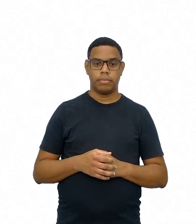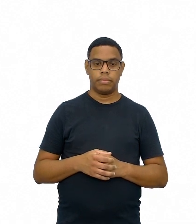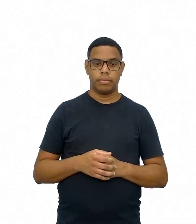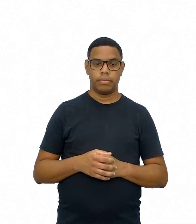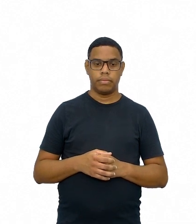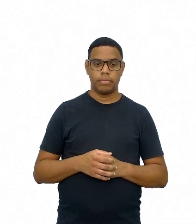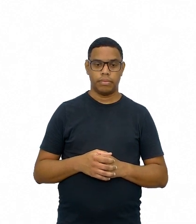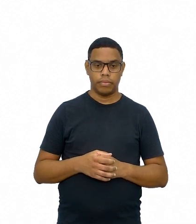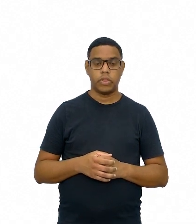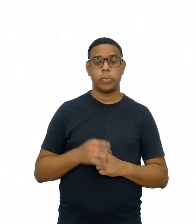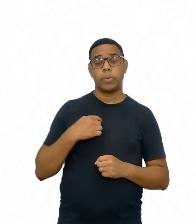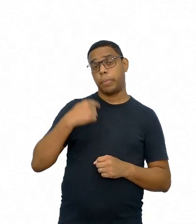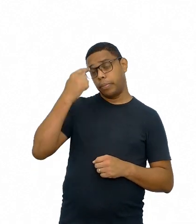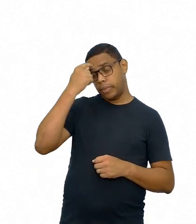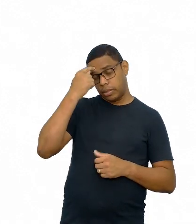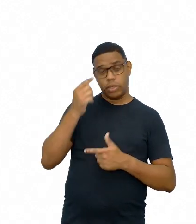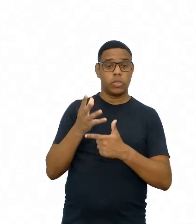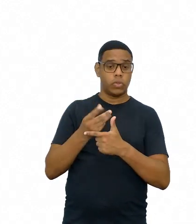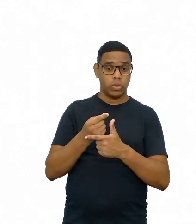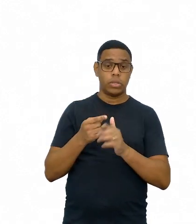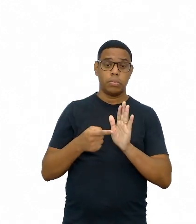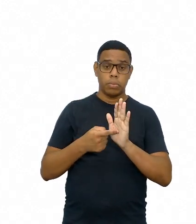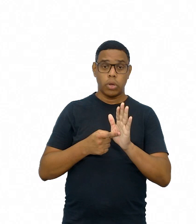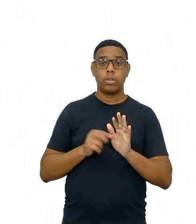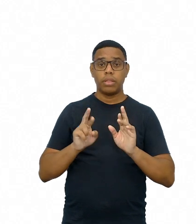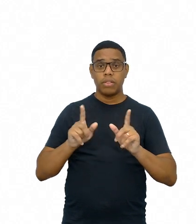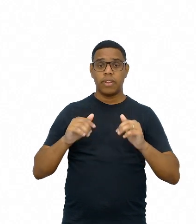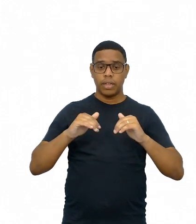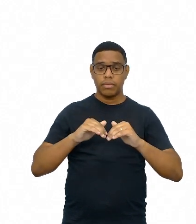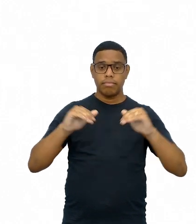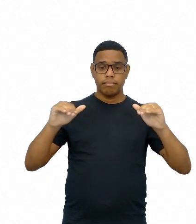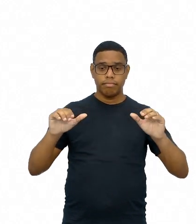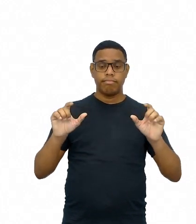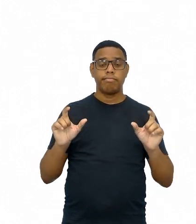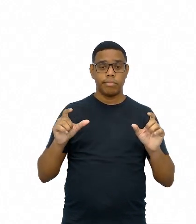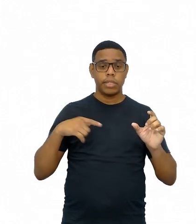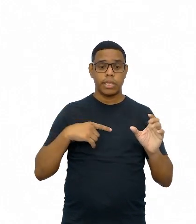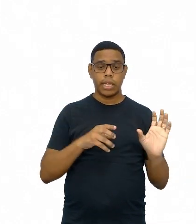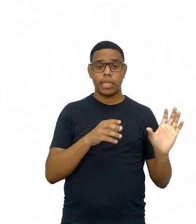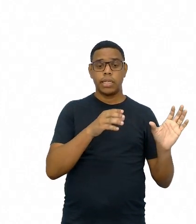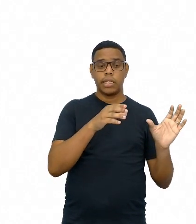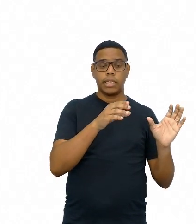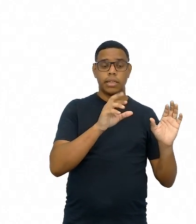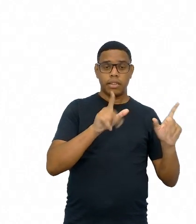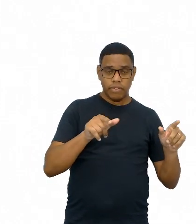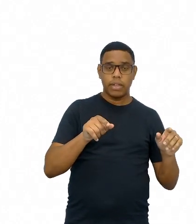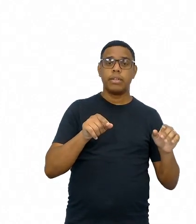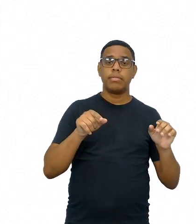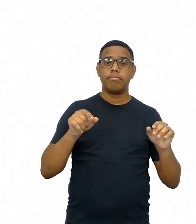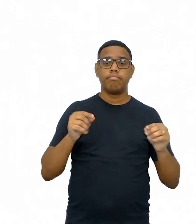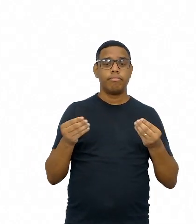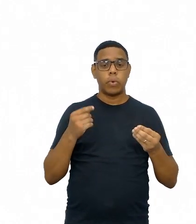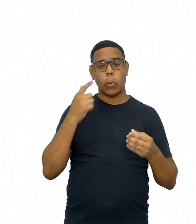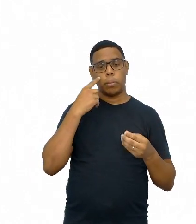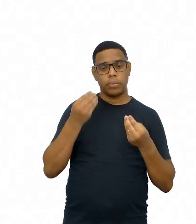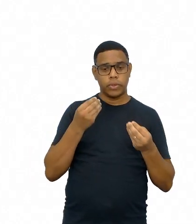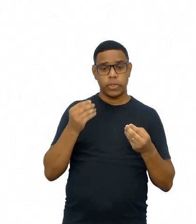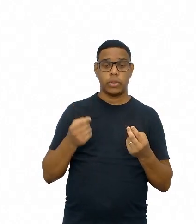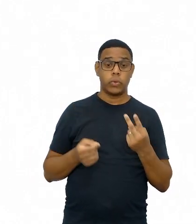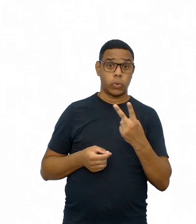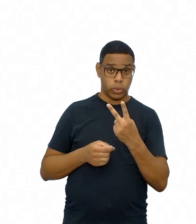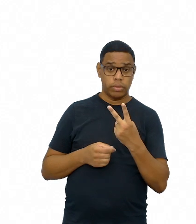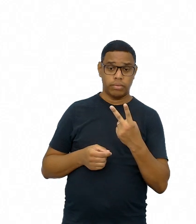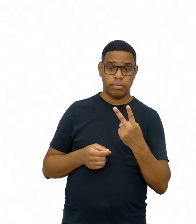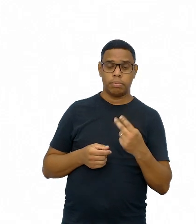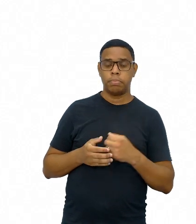Bom, o pensamento algébrico, ele apresenta dois diferentes tipos, né, diferentes tipos de pensamento, são dois,